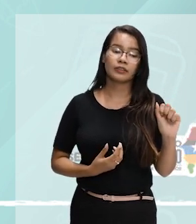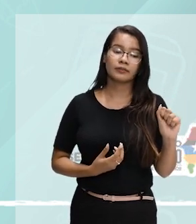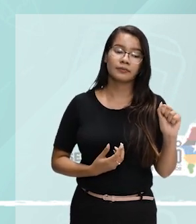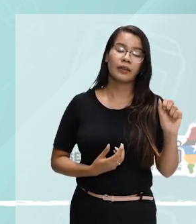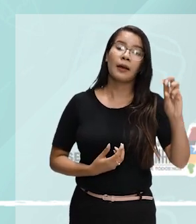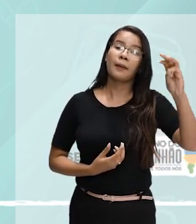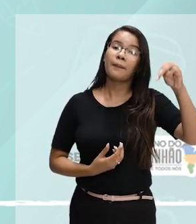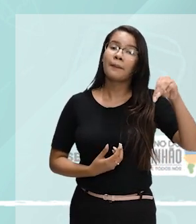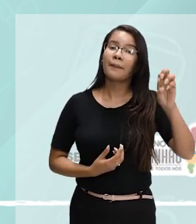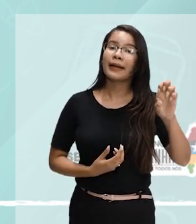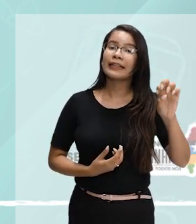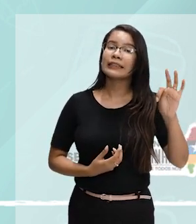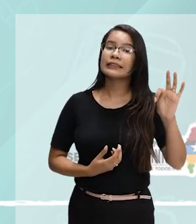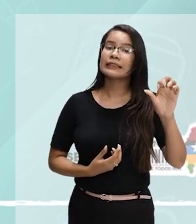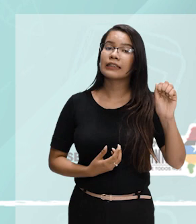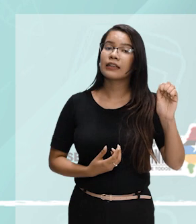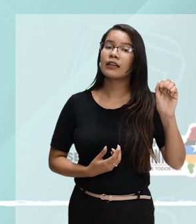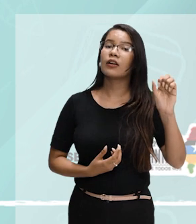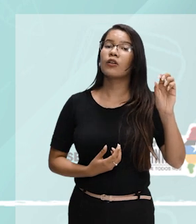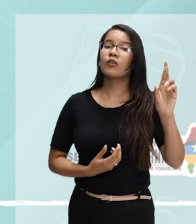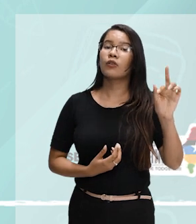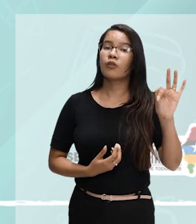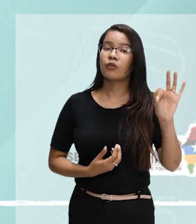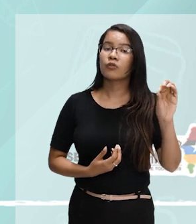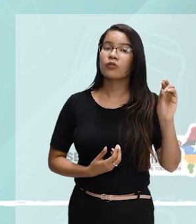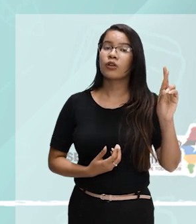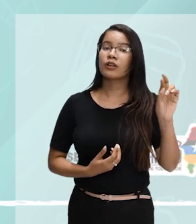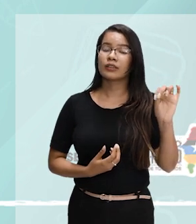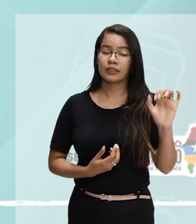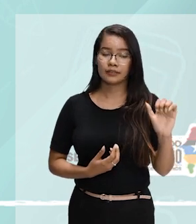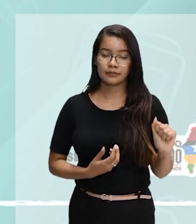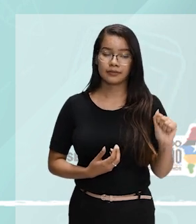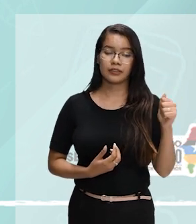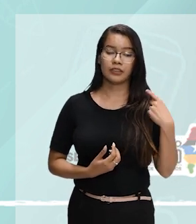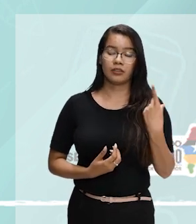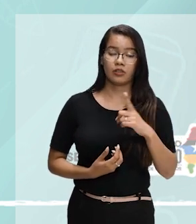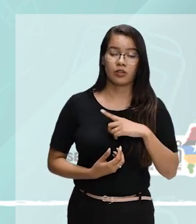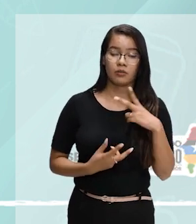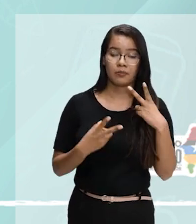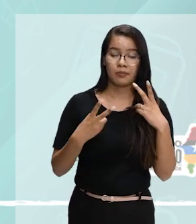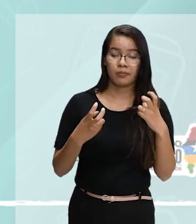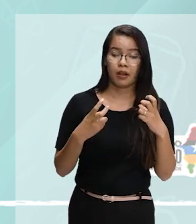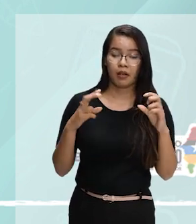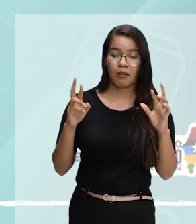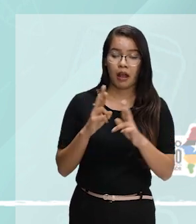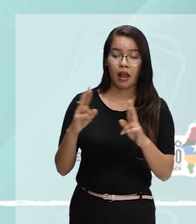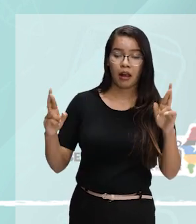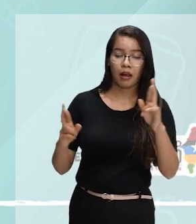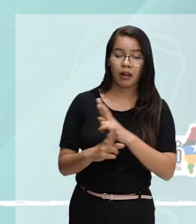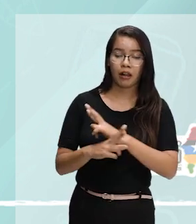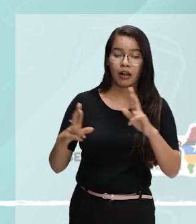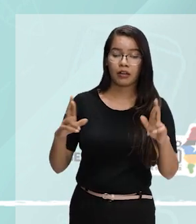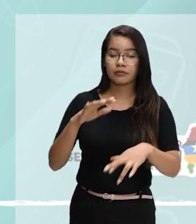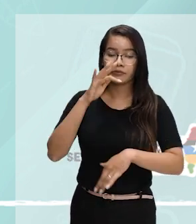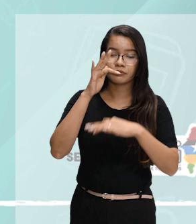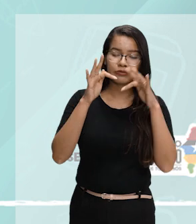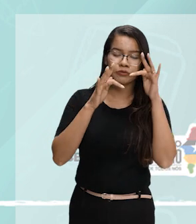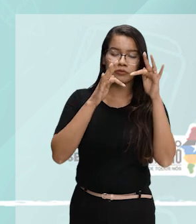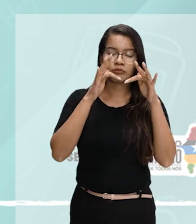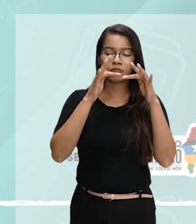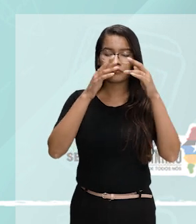natural. Nesse texto, tá? Percebemos a associação a flores, diademas, inclusive a uma